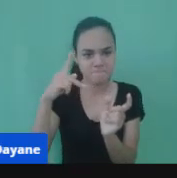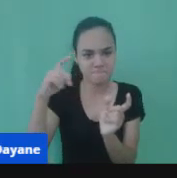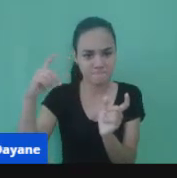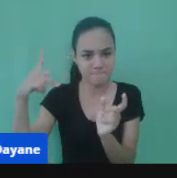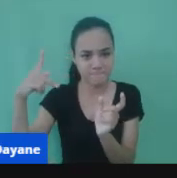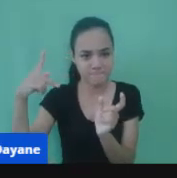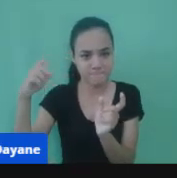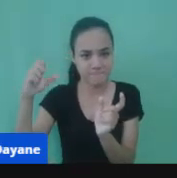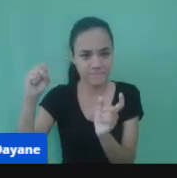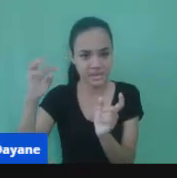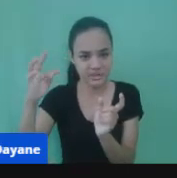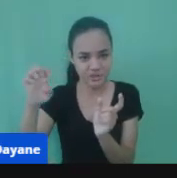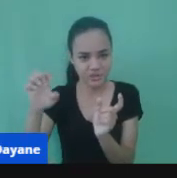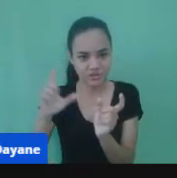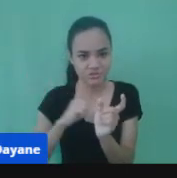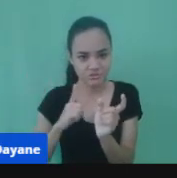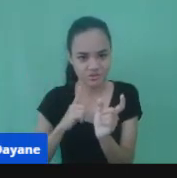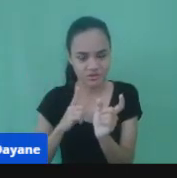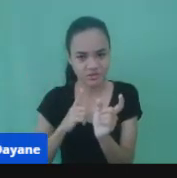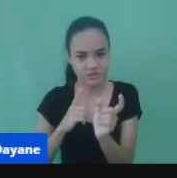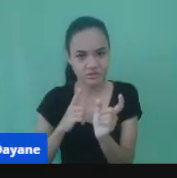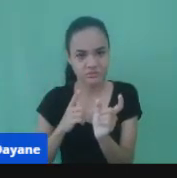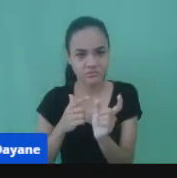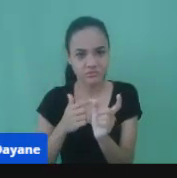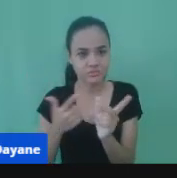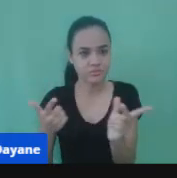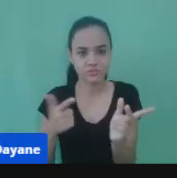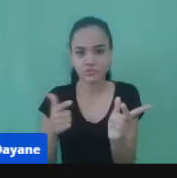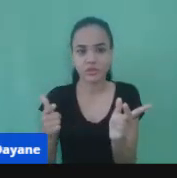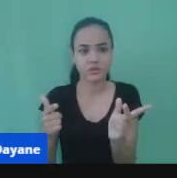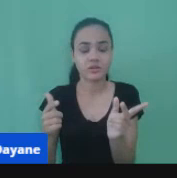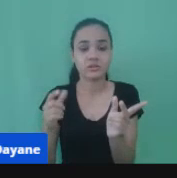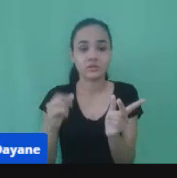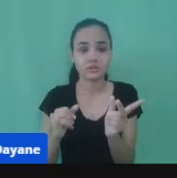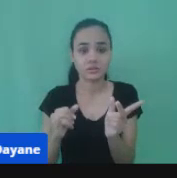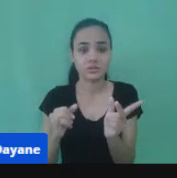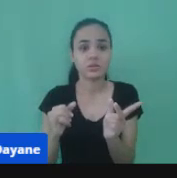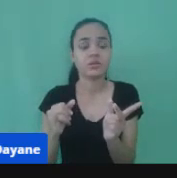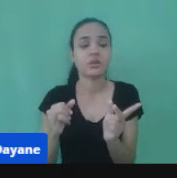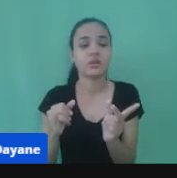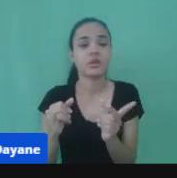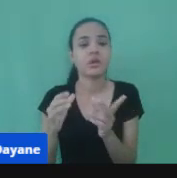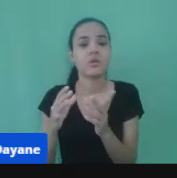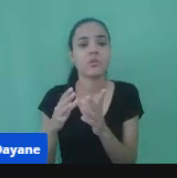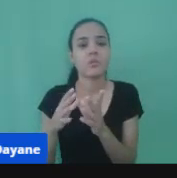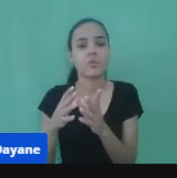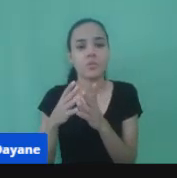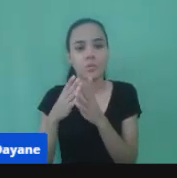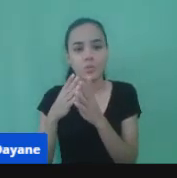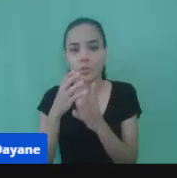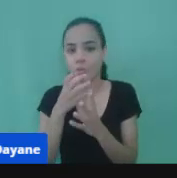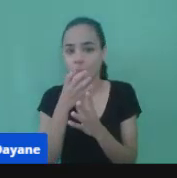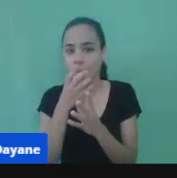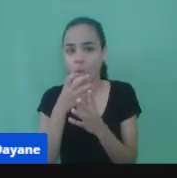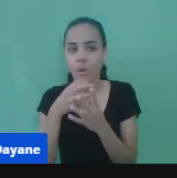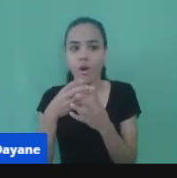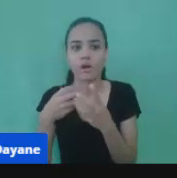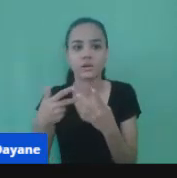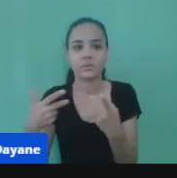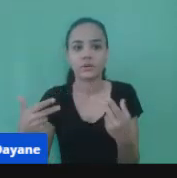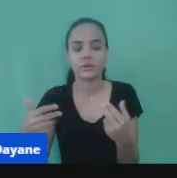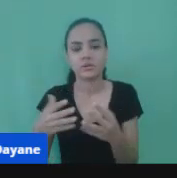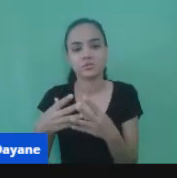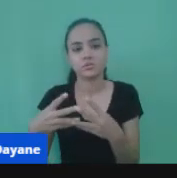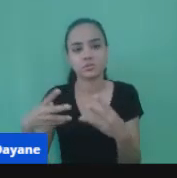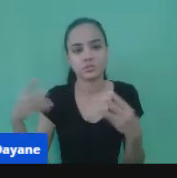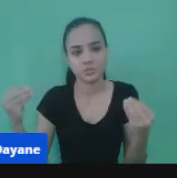alimentar, se uma espécie desaparece, outra, ela cresce muito rapidamente. Então, é importante a gente ter esse entendimento. Então, ela chamava